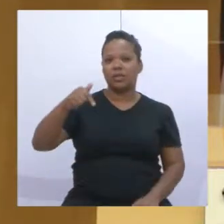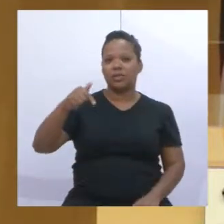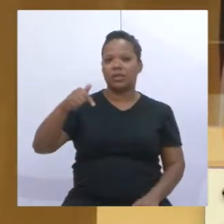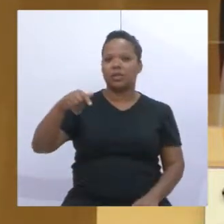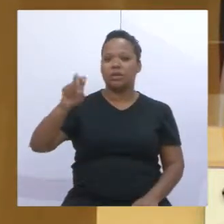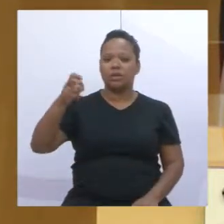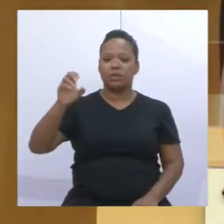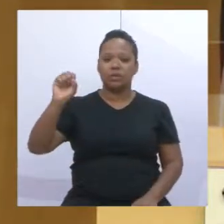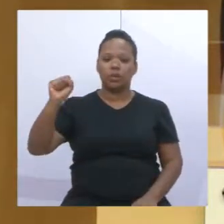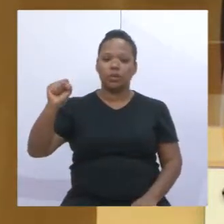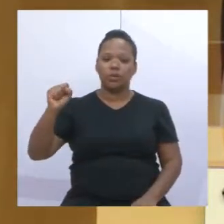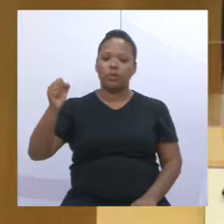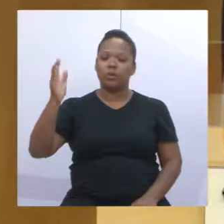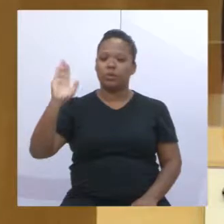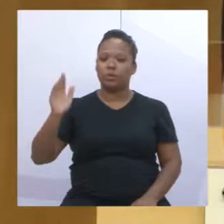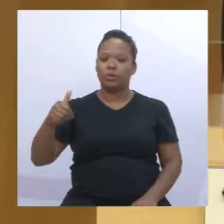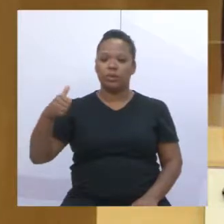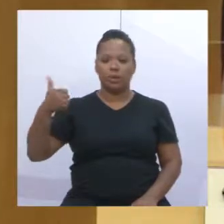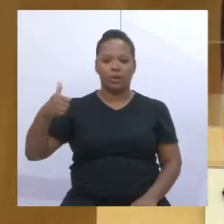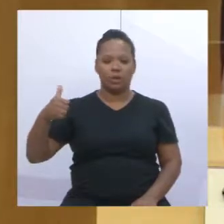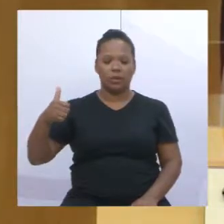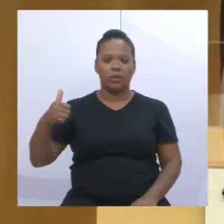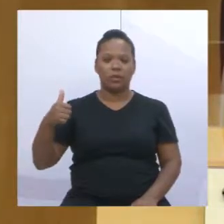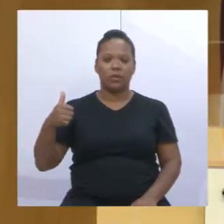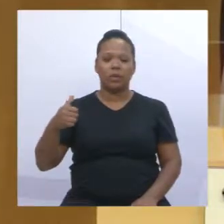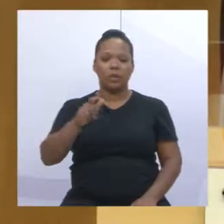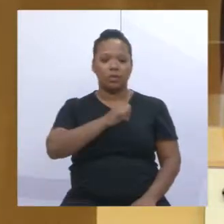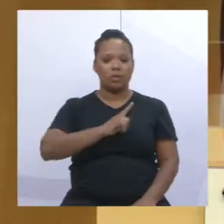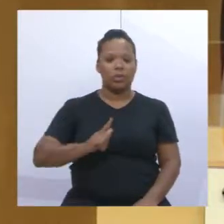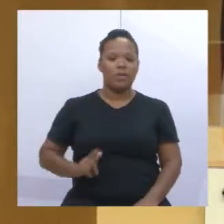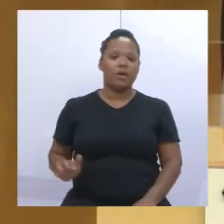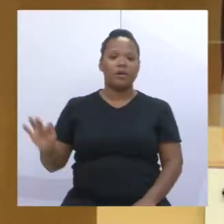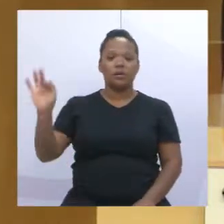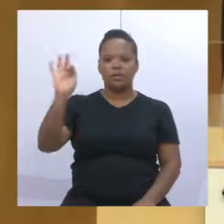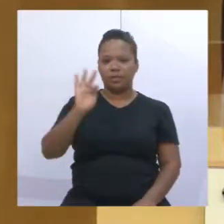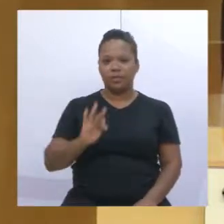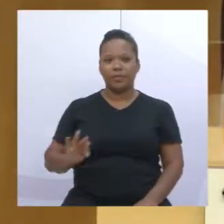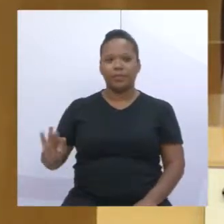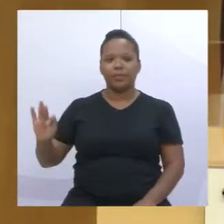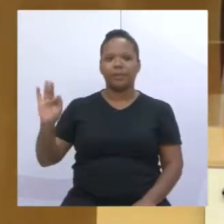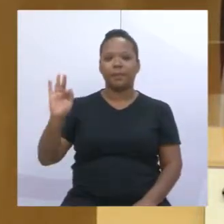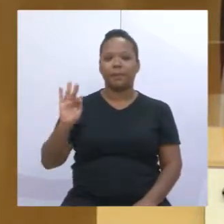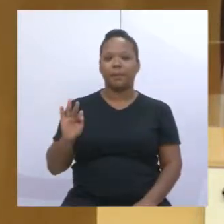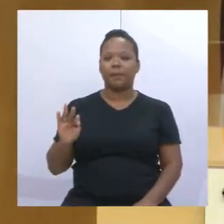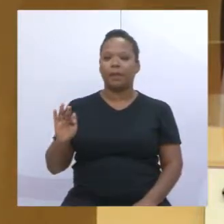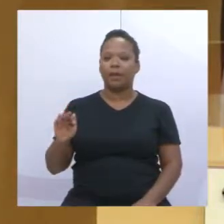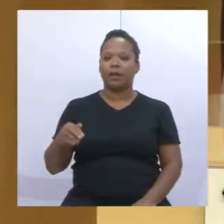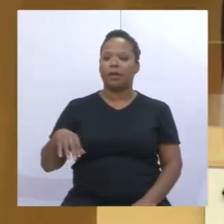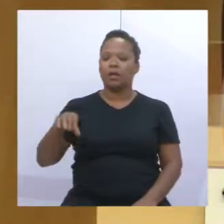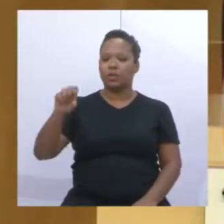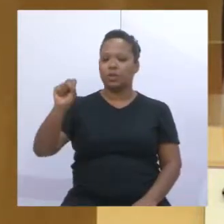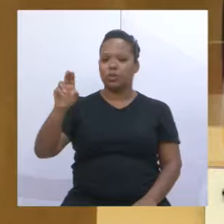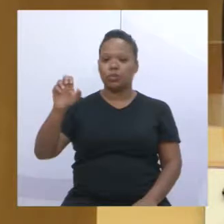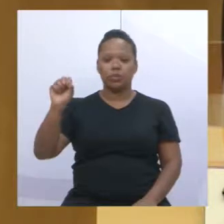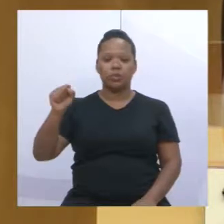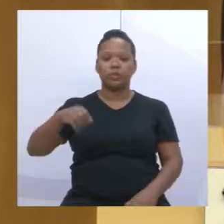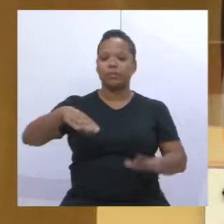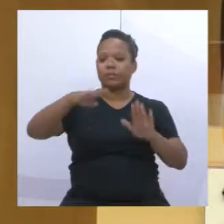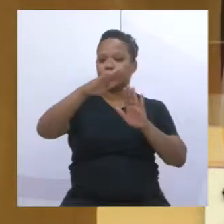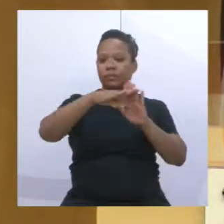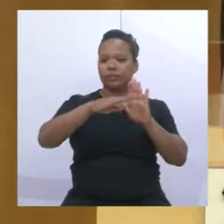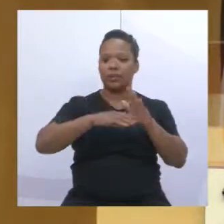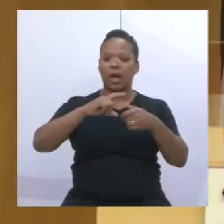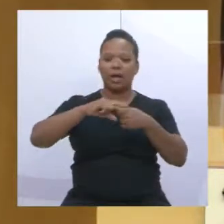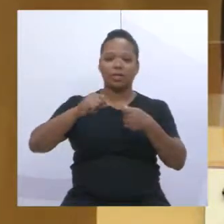7.508 de 2011 do governo federal, que regulamenta a organização do SUS, traz na redação do